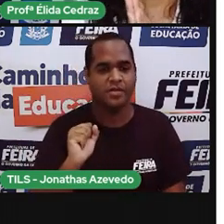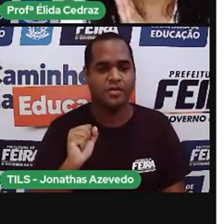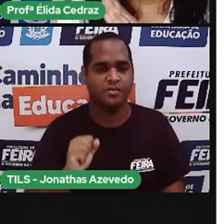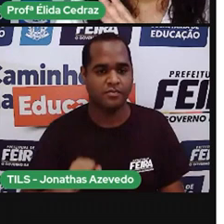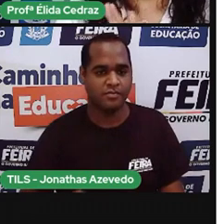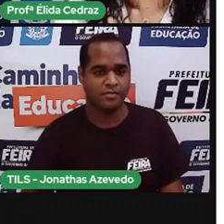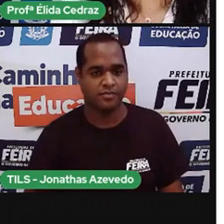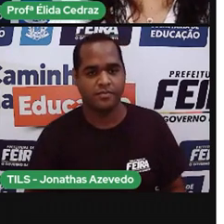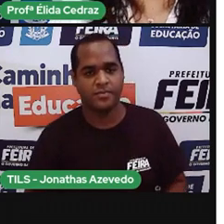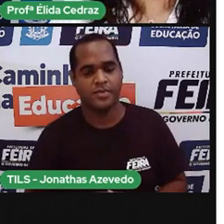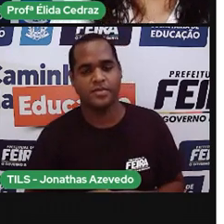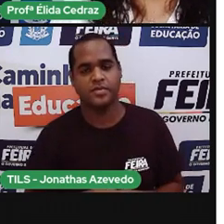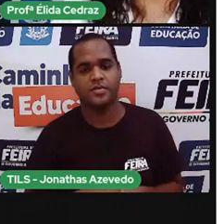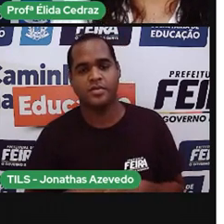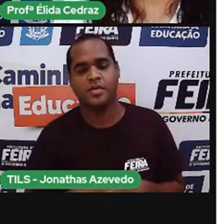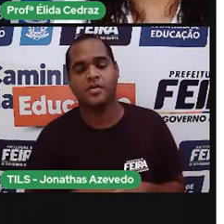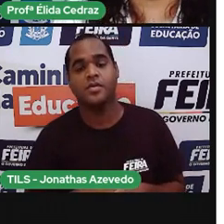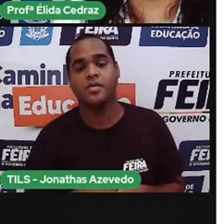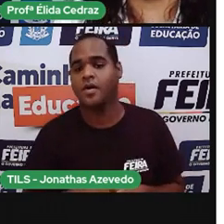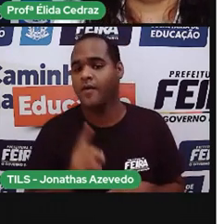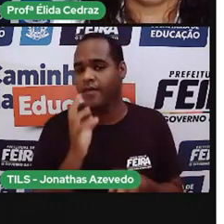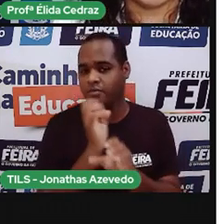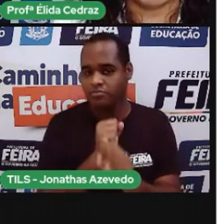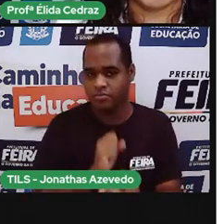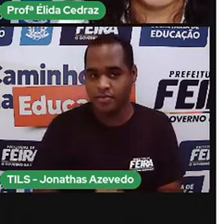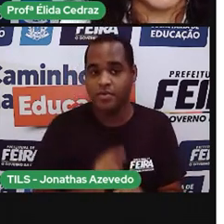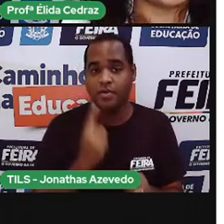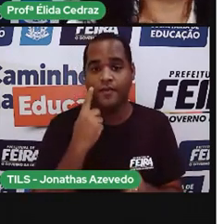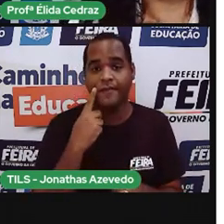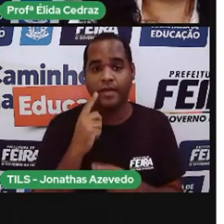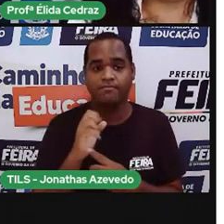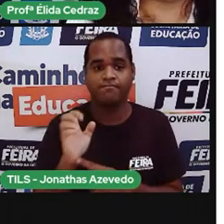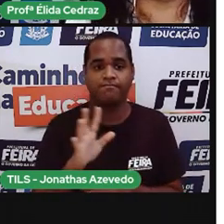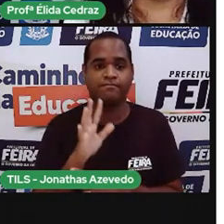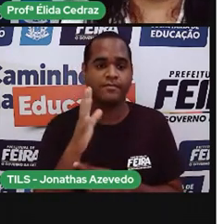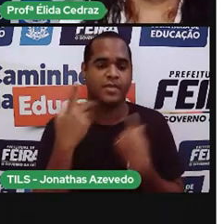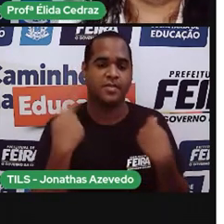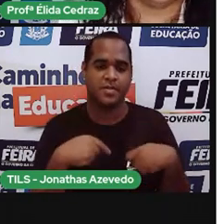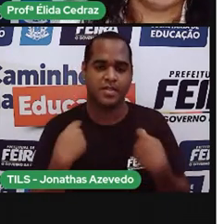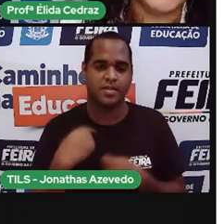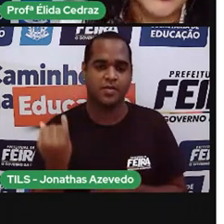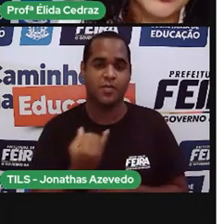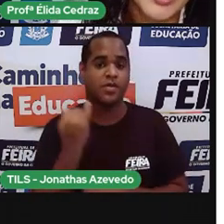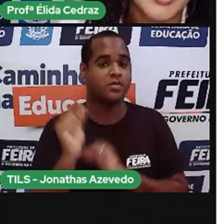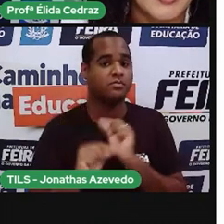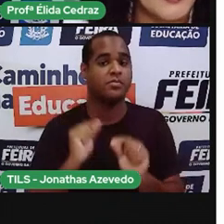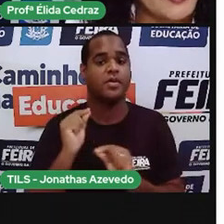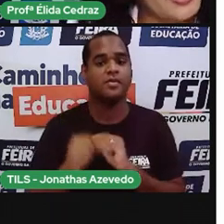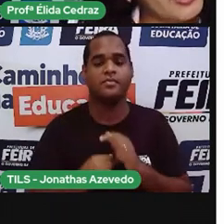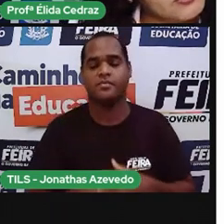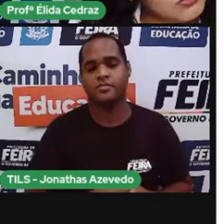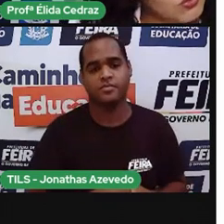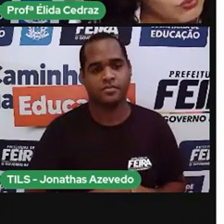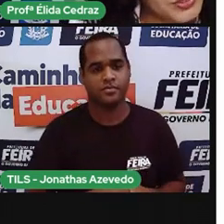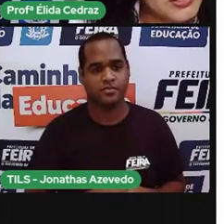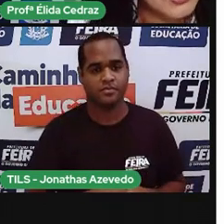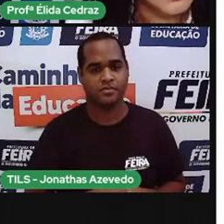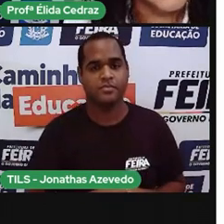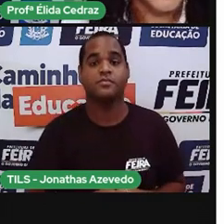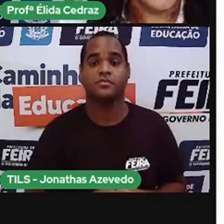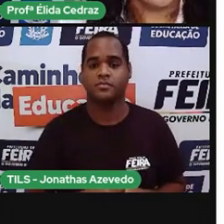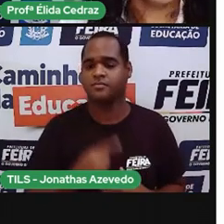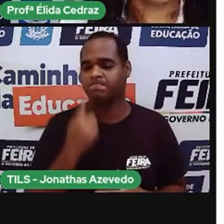Pró, eu vou ter que somar isso tudo para saber qual é o supermercado mais caro? Não. Nós vamos contar as